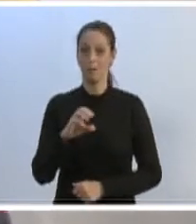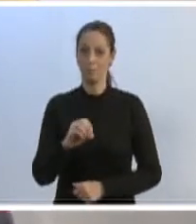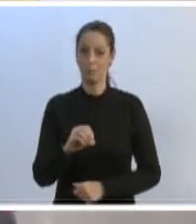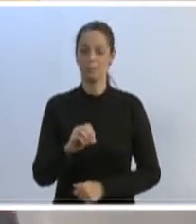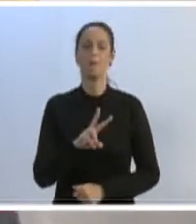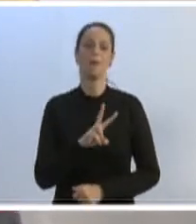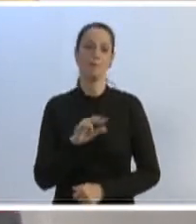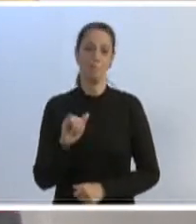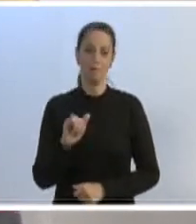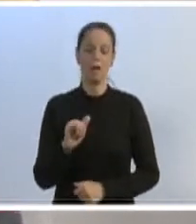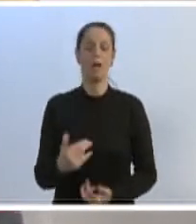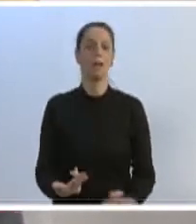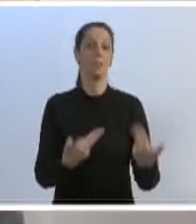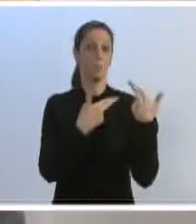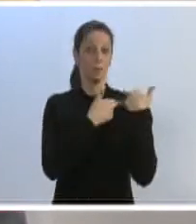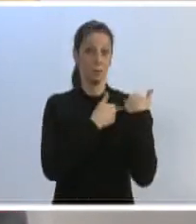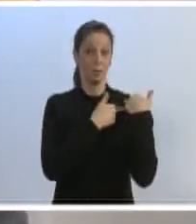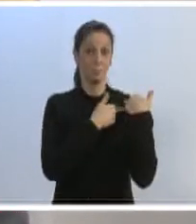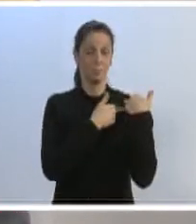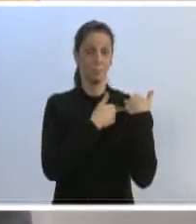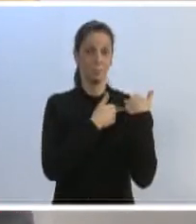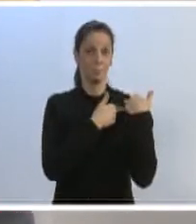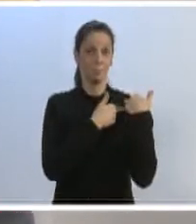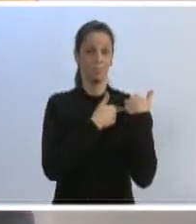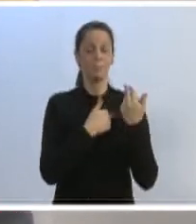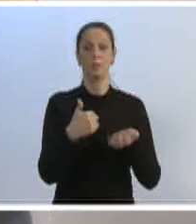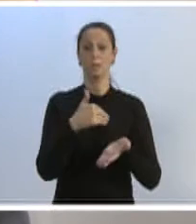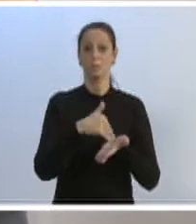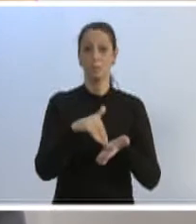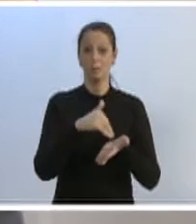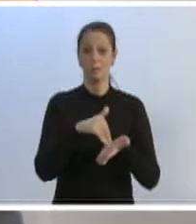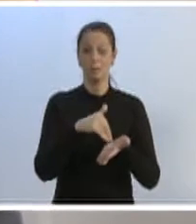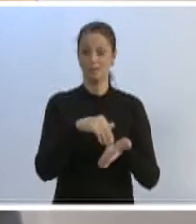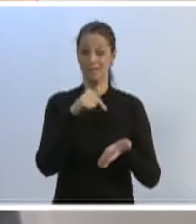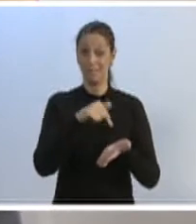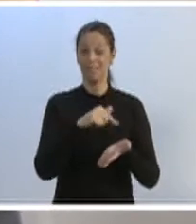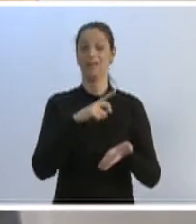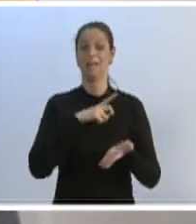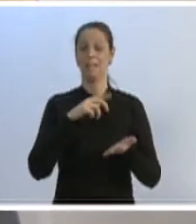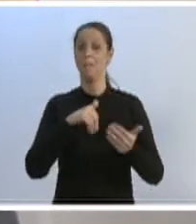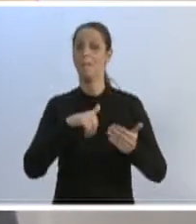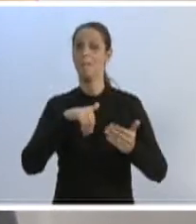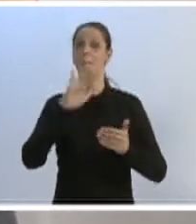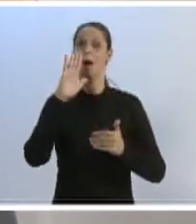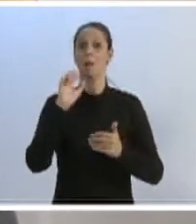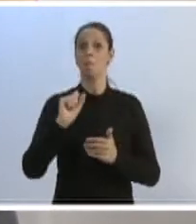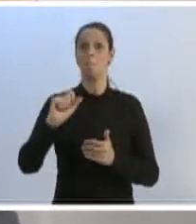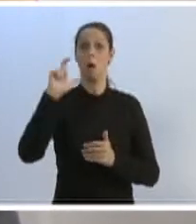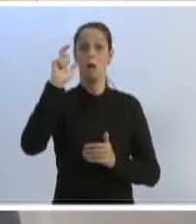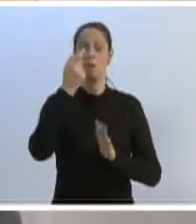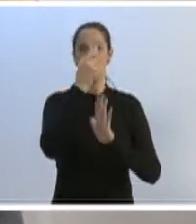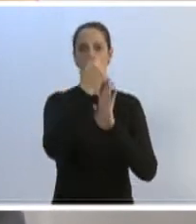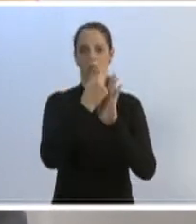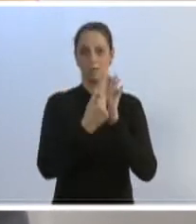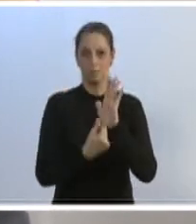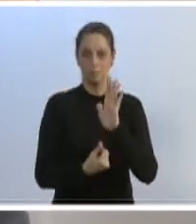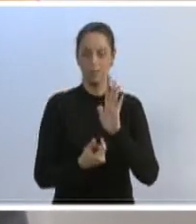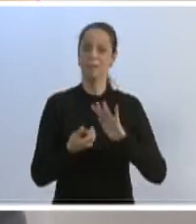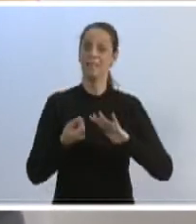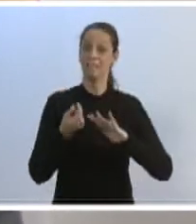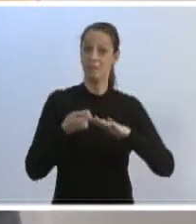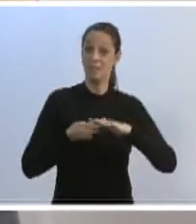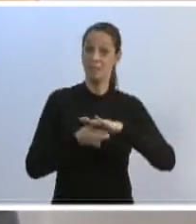vai comandar a secretaria que tem o maior orçamento do município de Blumenau. Blumenau que investe, vereador Marcelo